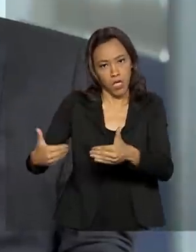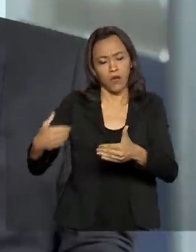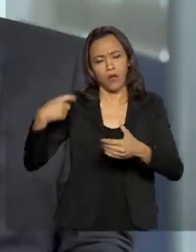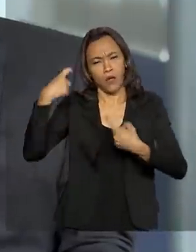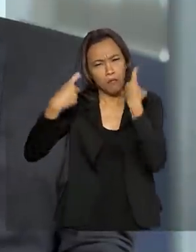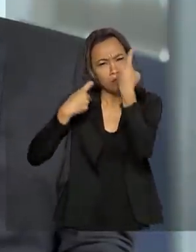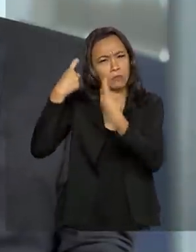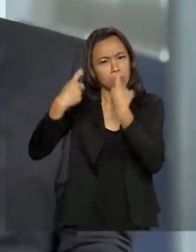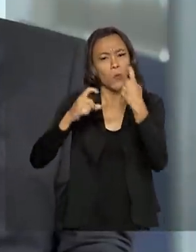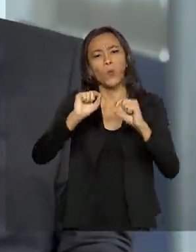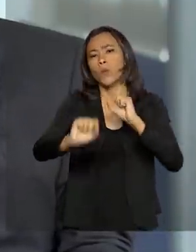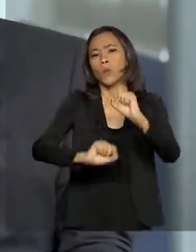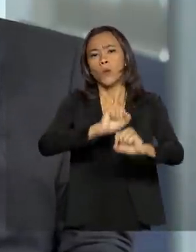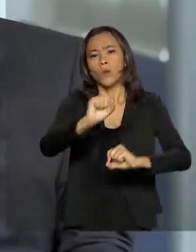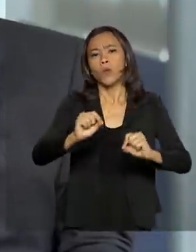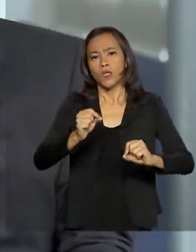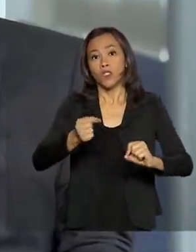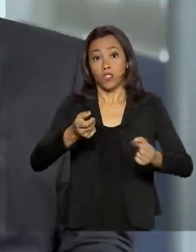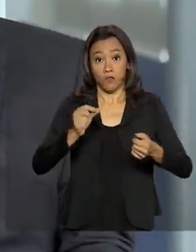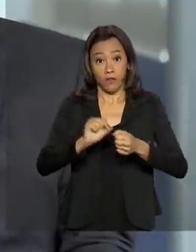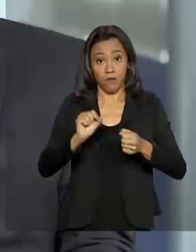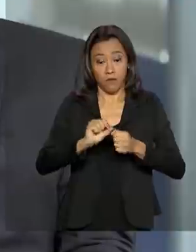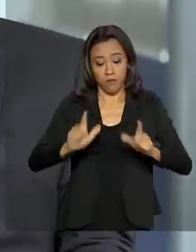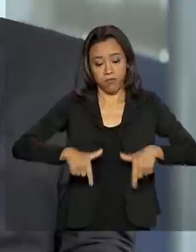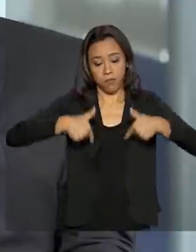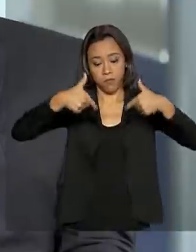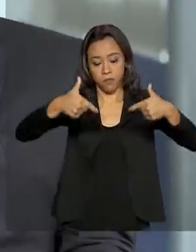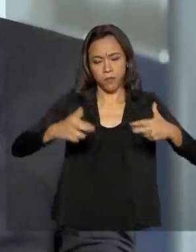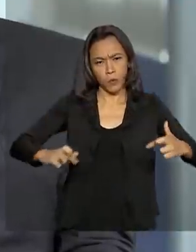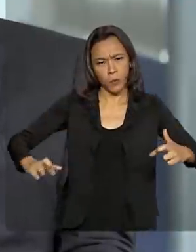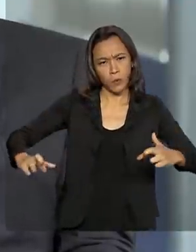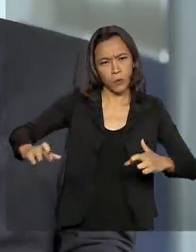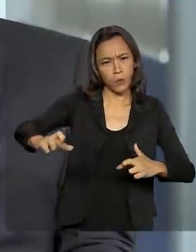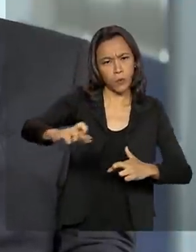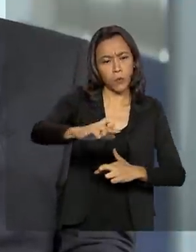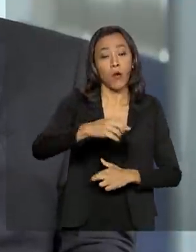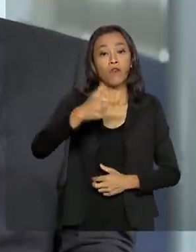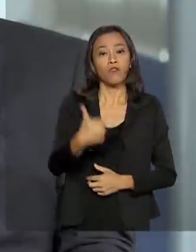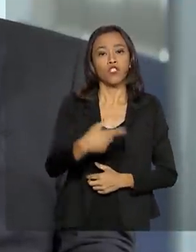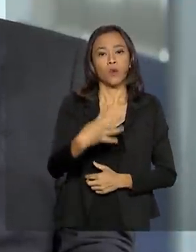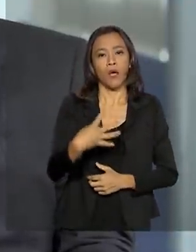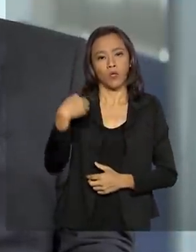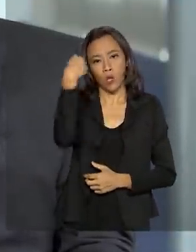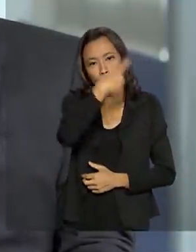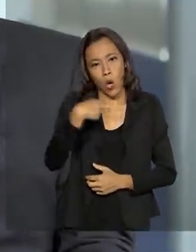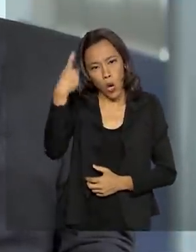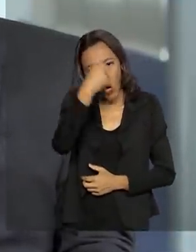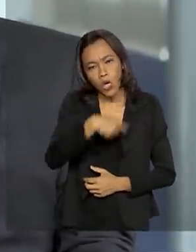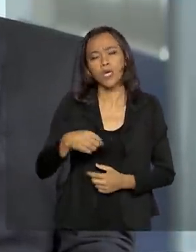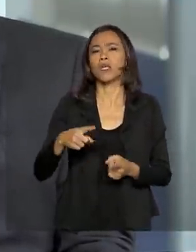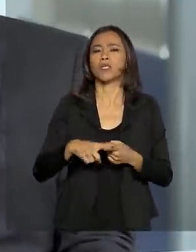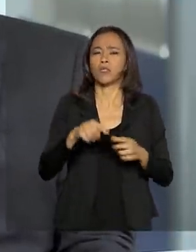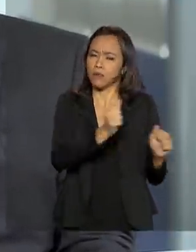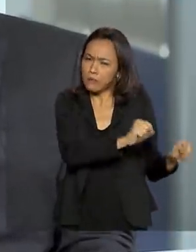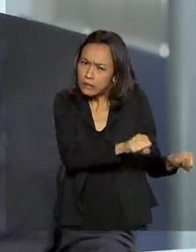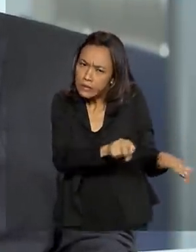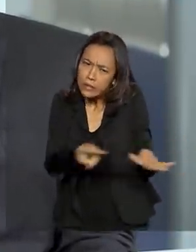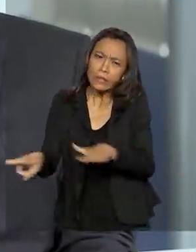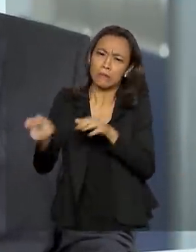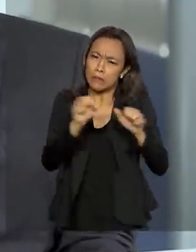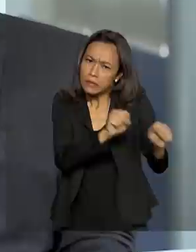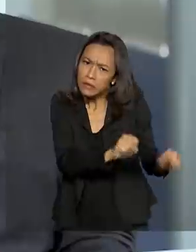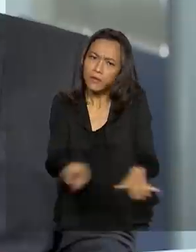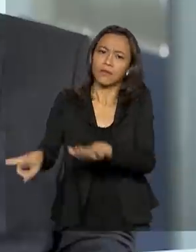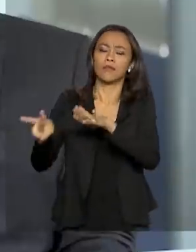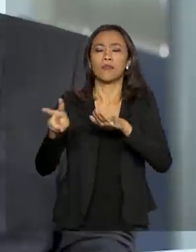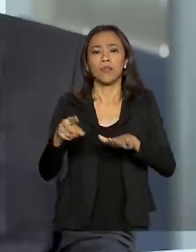de realizar esse monitoramento diário, 24 horas por dia, 7 dias por semana. E